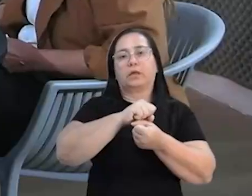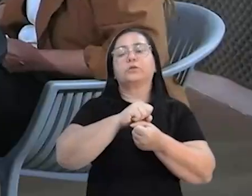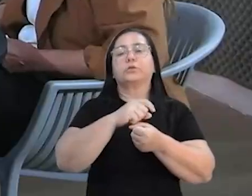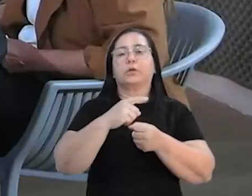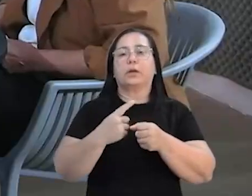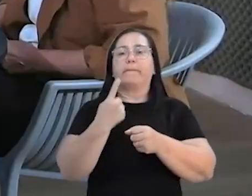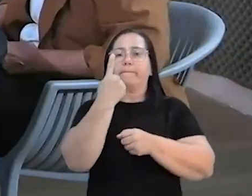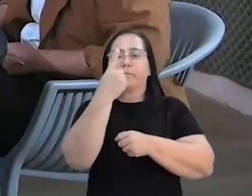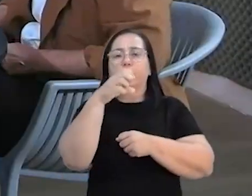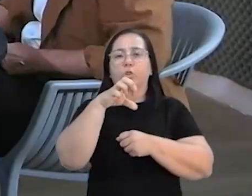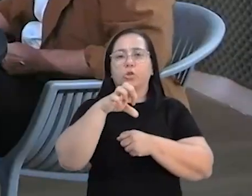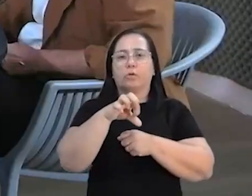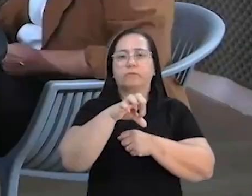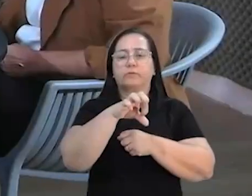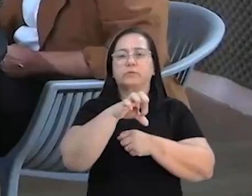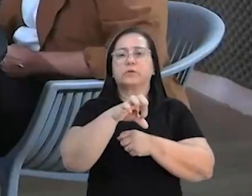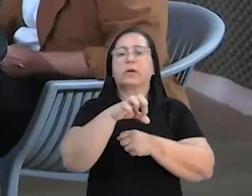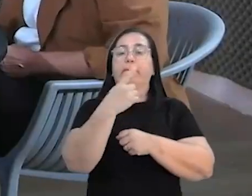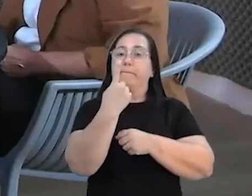lá em